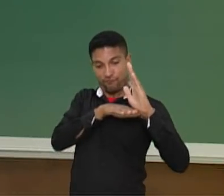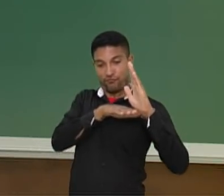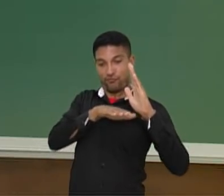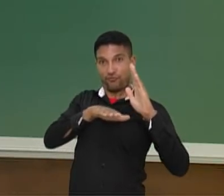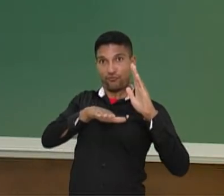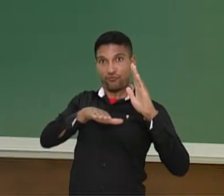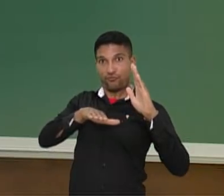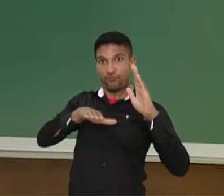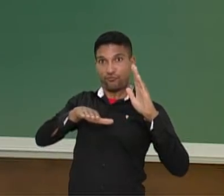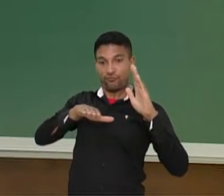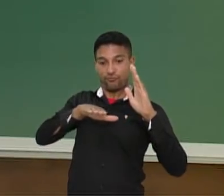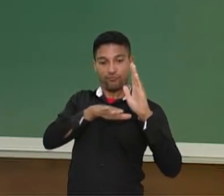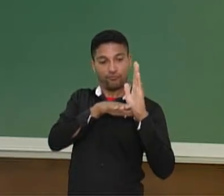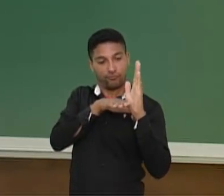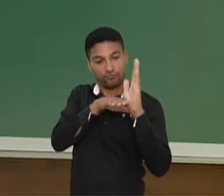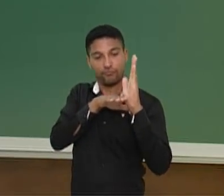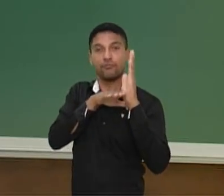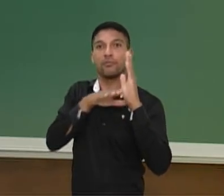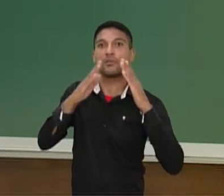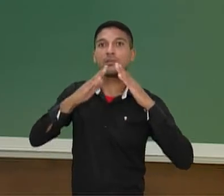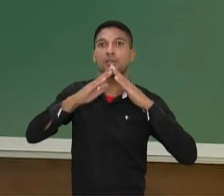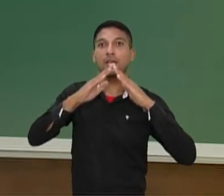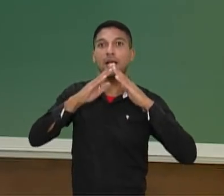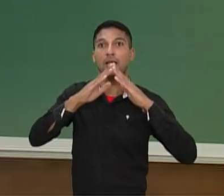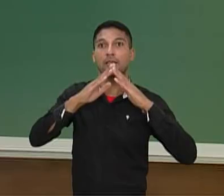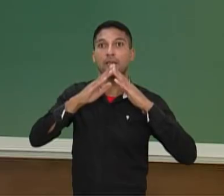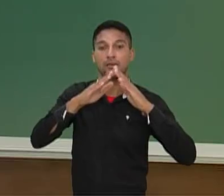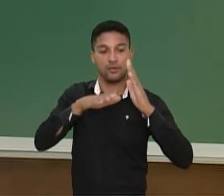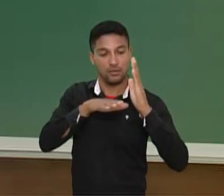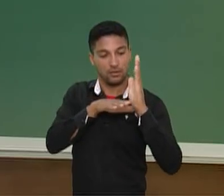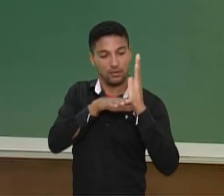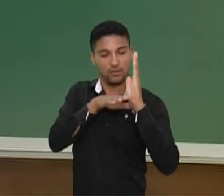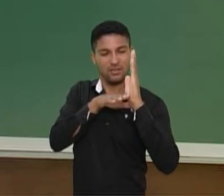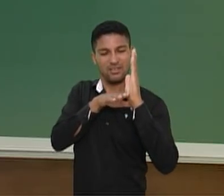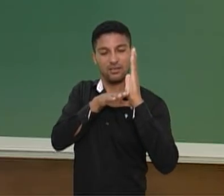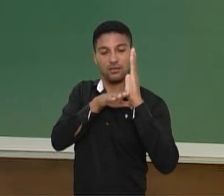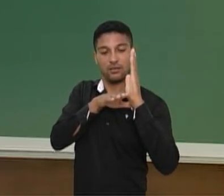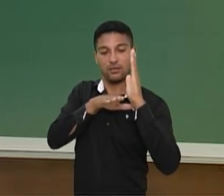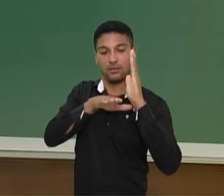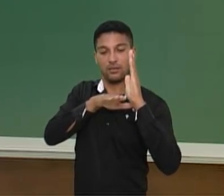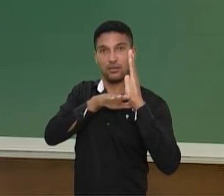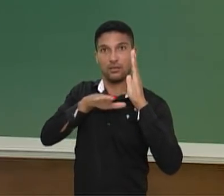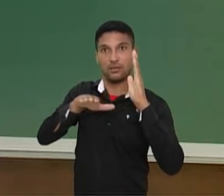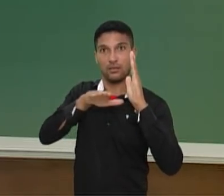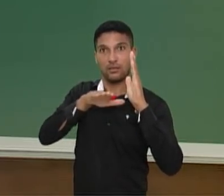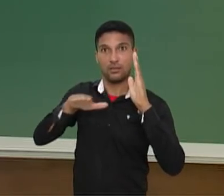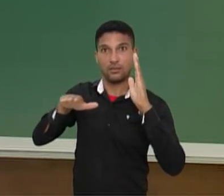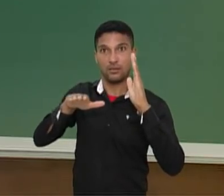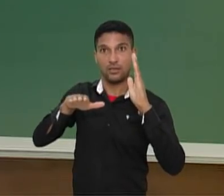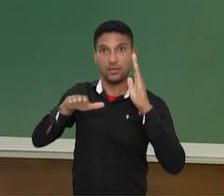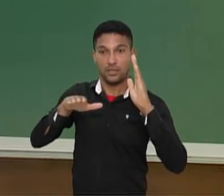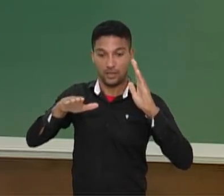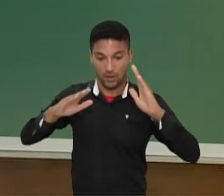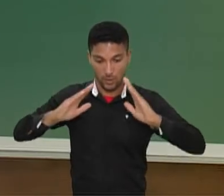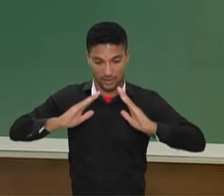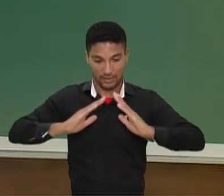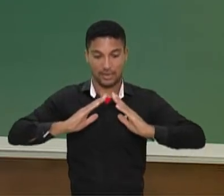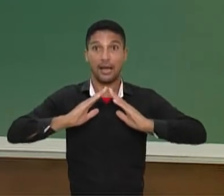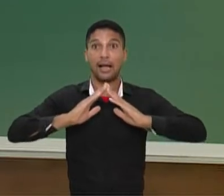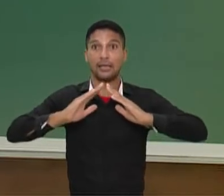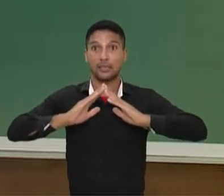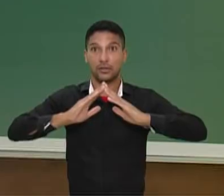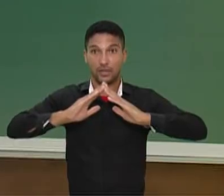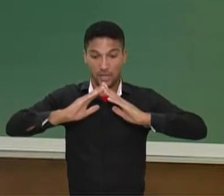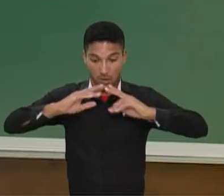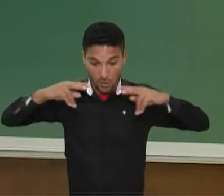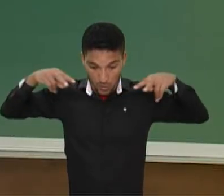fosse um gigantão, certo? E estivesse olhando para a casa de cima, sem o telhado. Você vê a